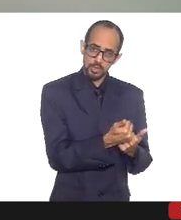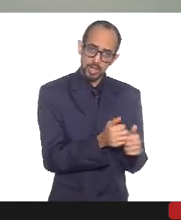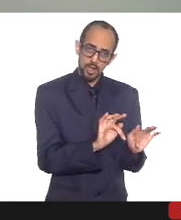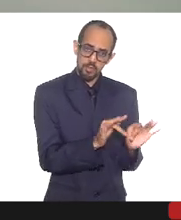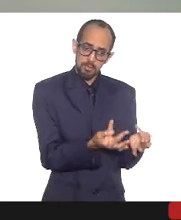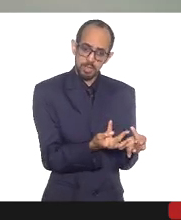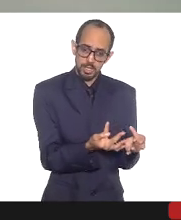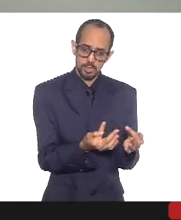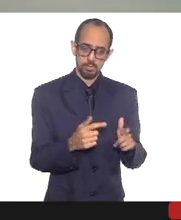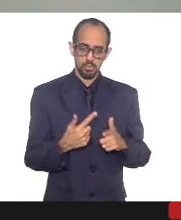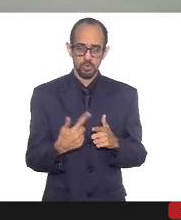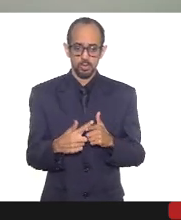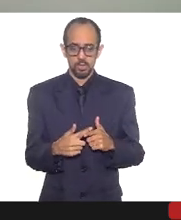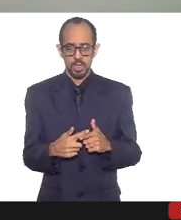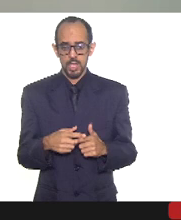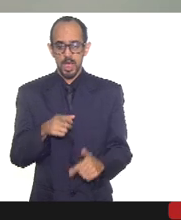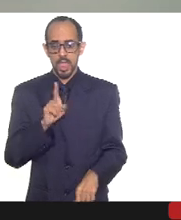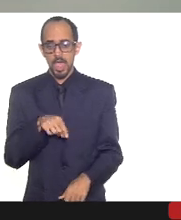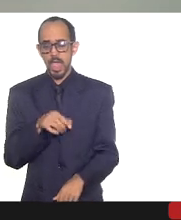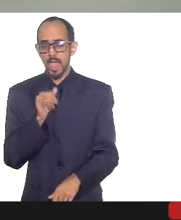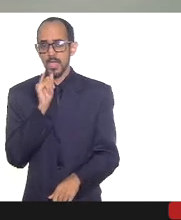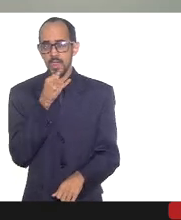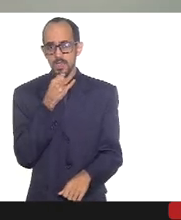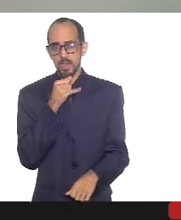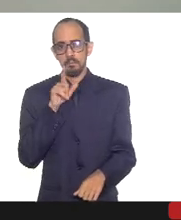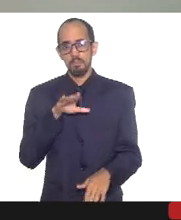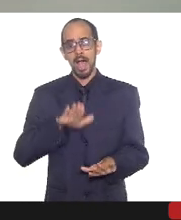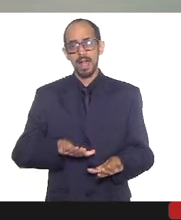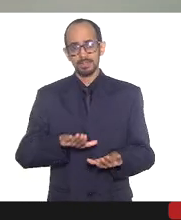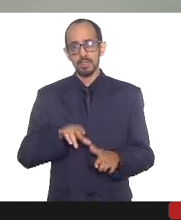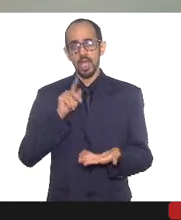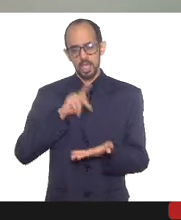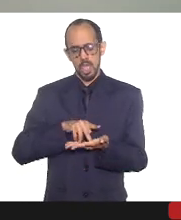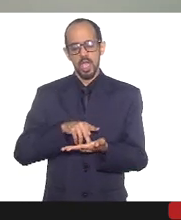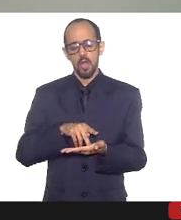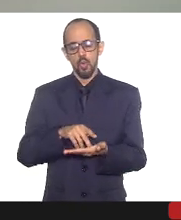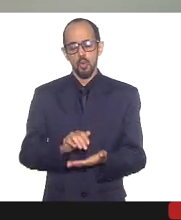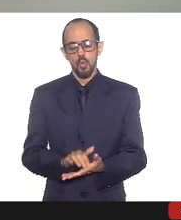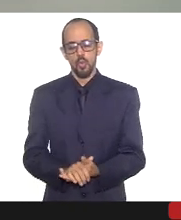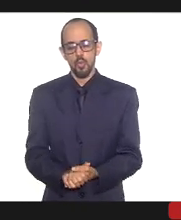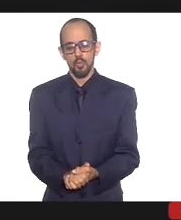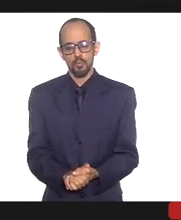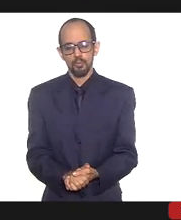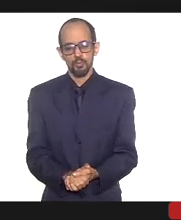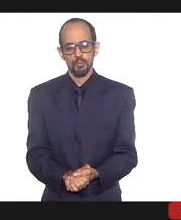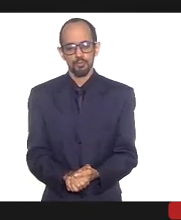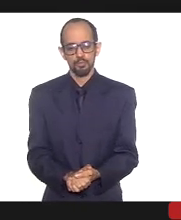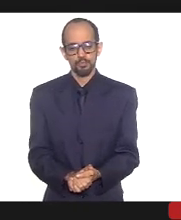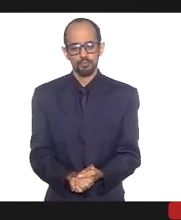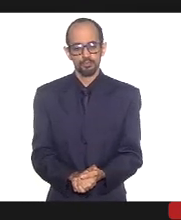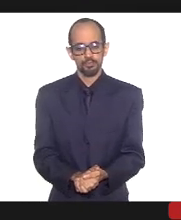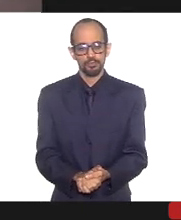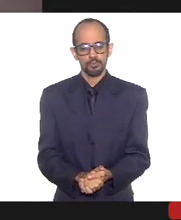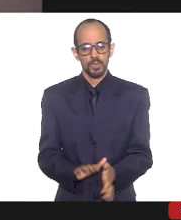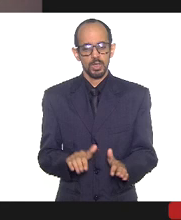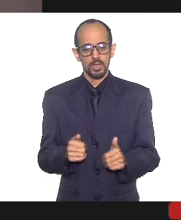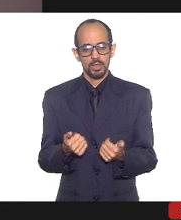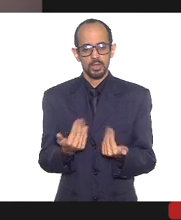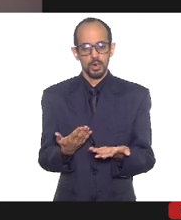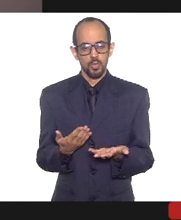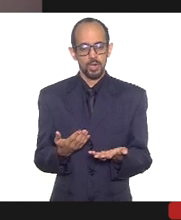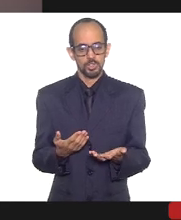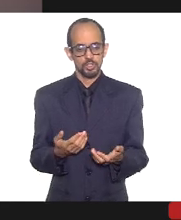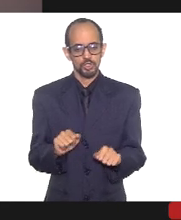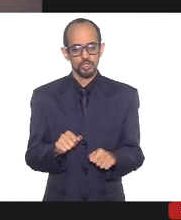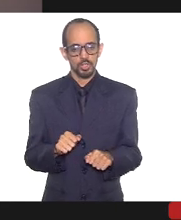uma coisa que é lamentável, mas é real em nosso estado. Então, a gente está buscando isso, porque a gente entende